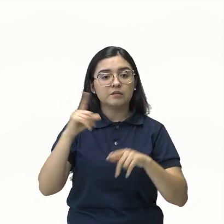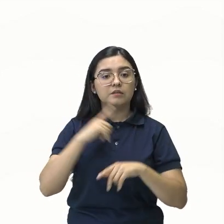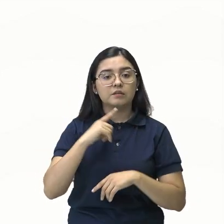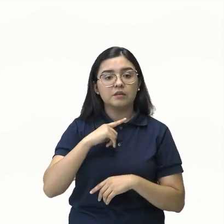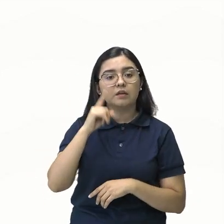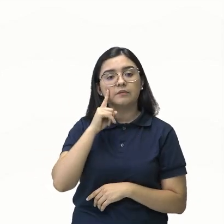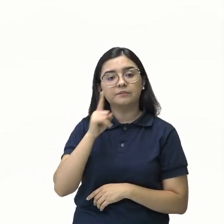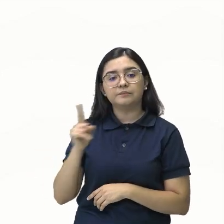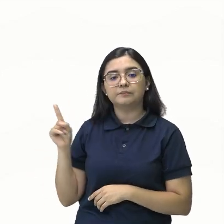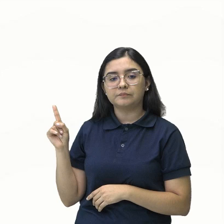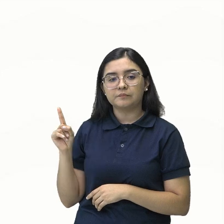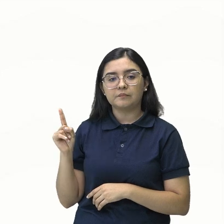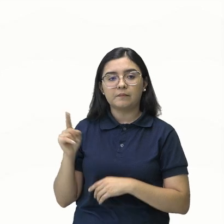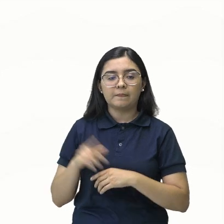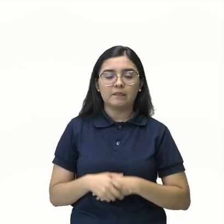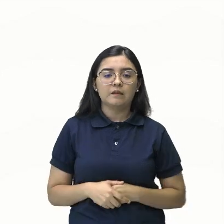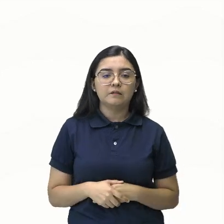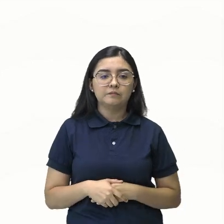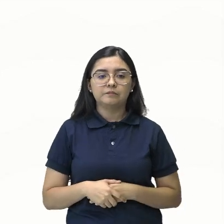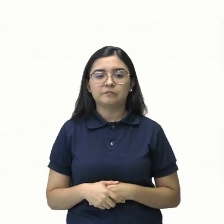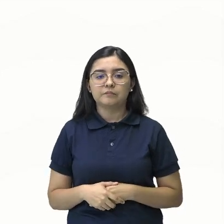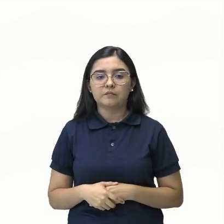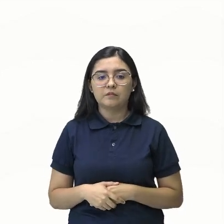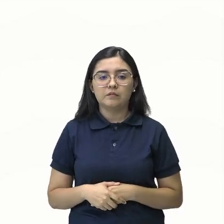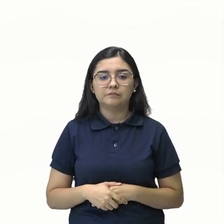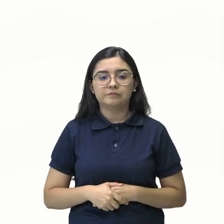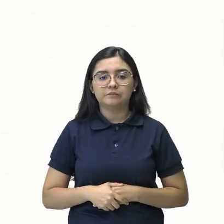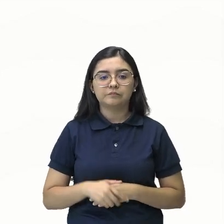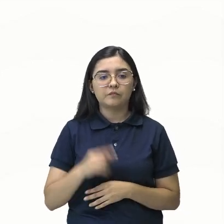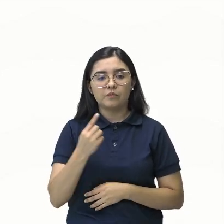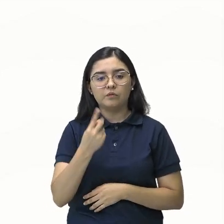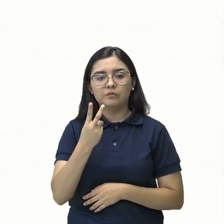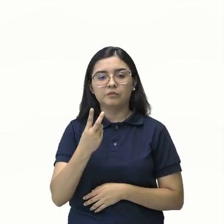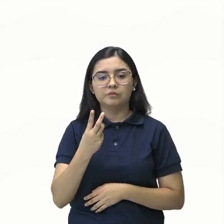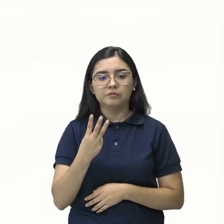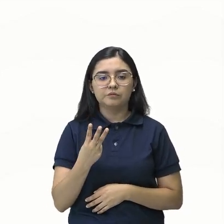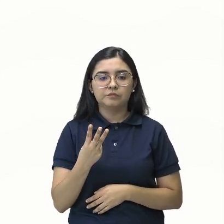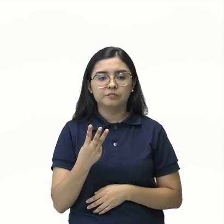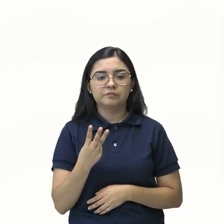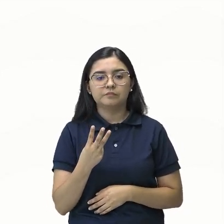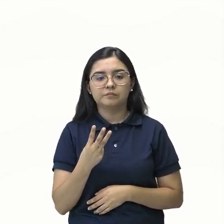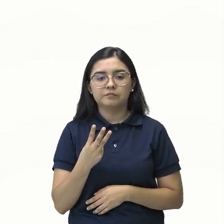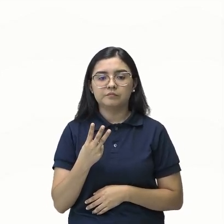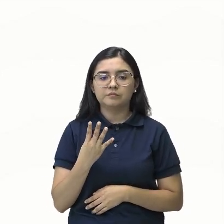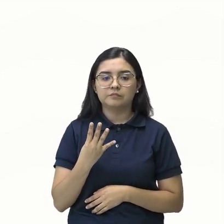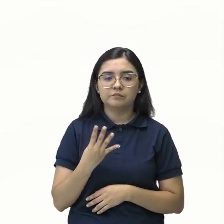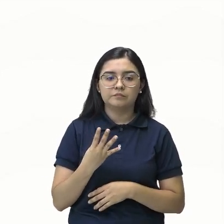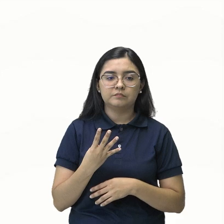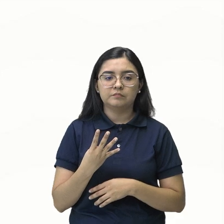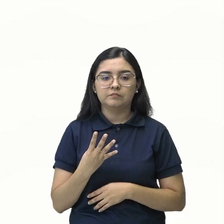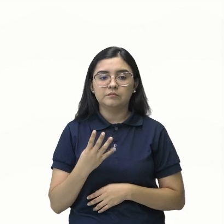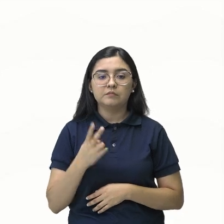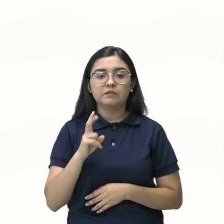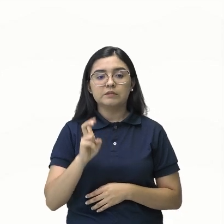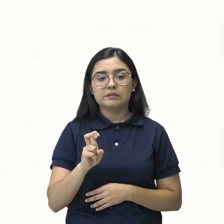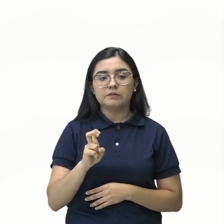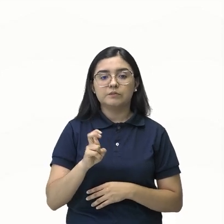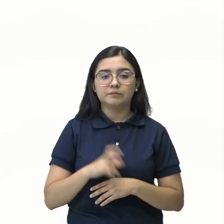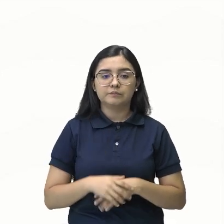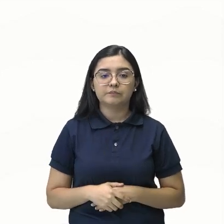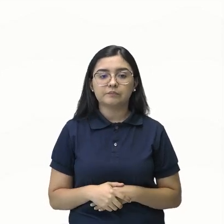tenho uma pirâmide, 1, 2, 3, 4,